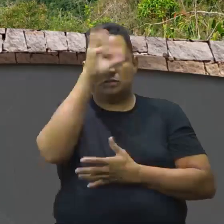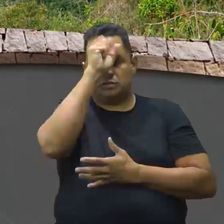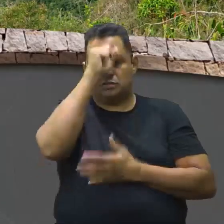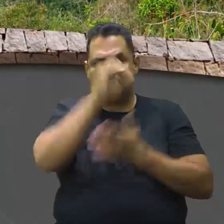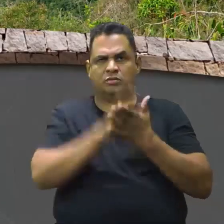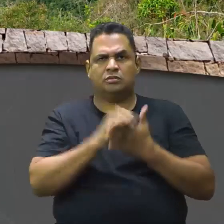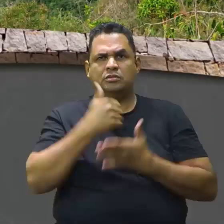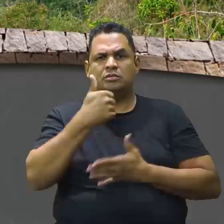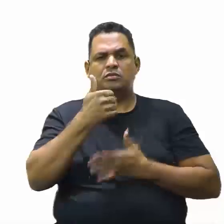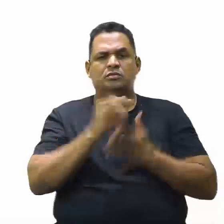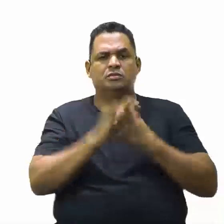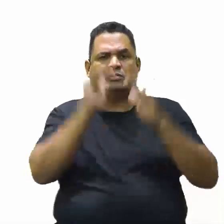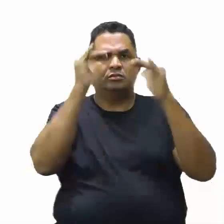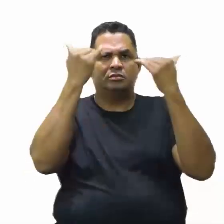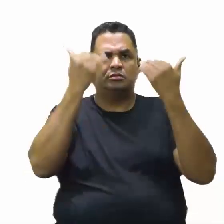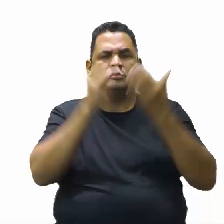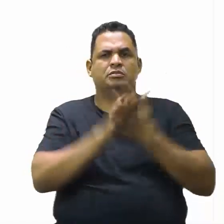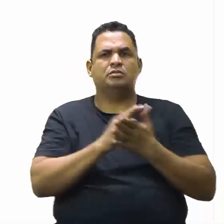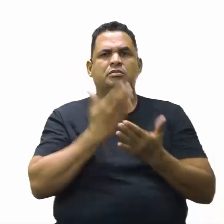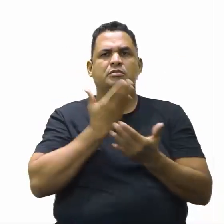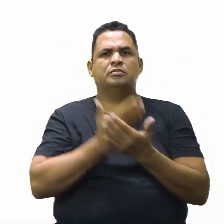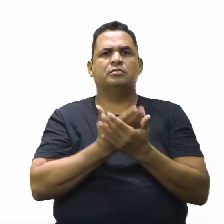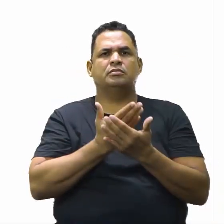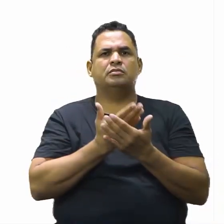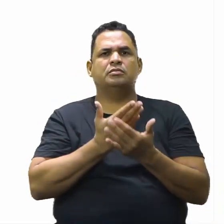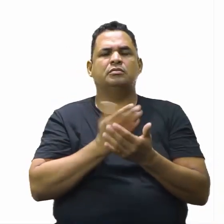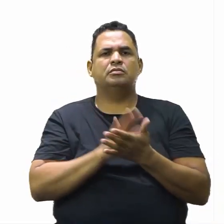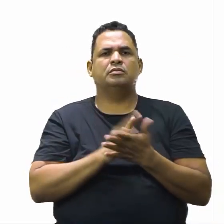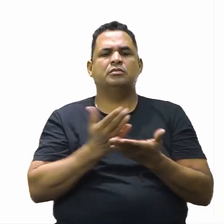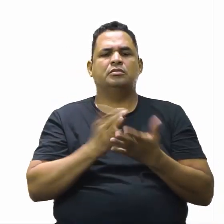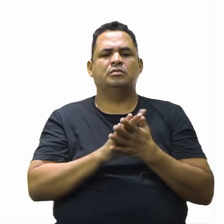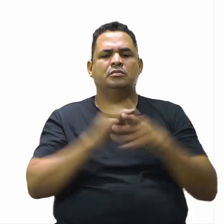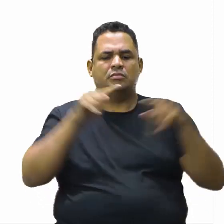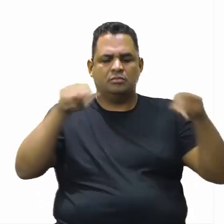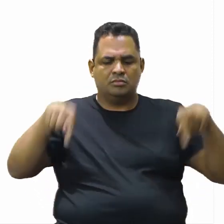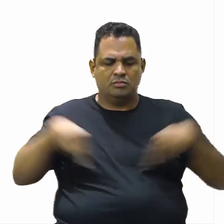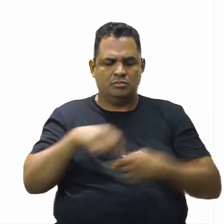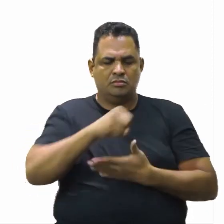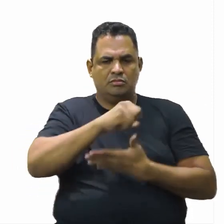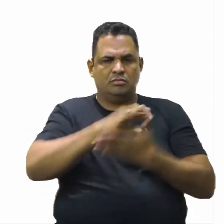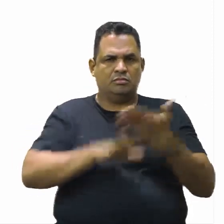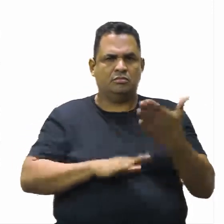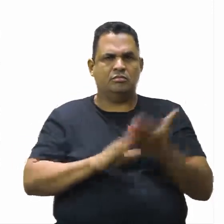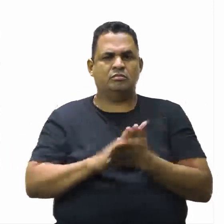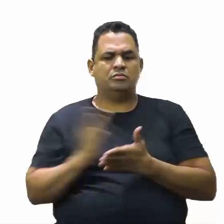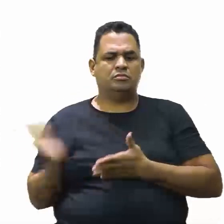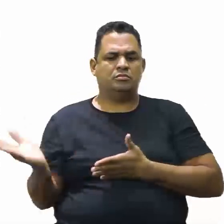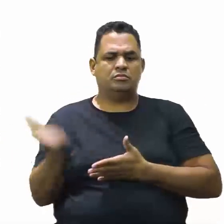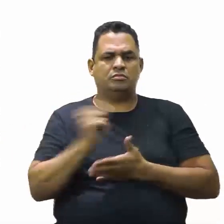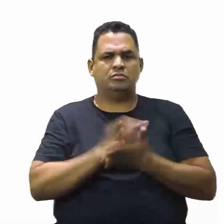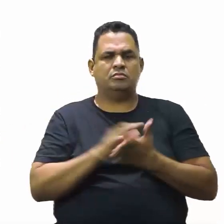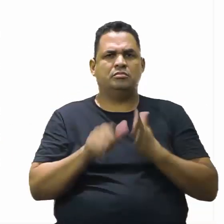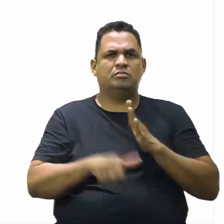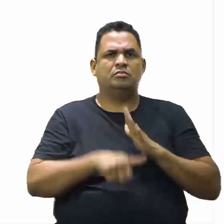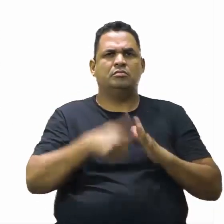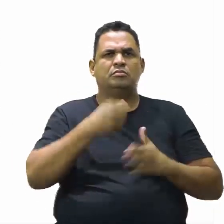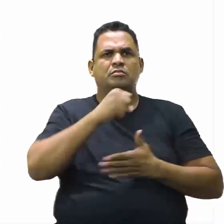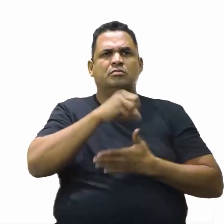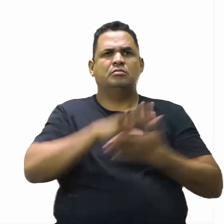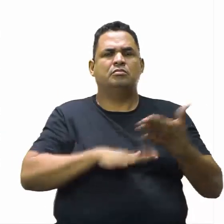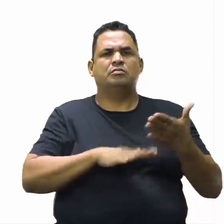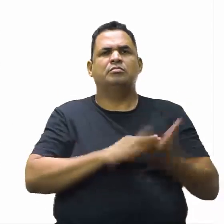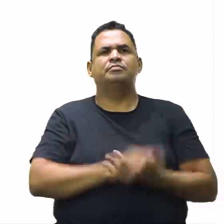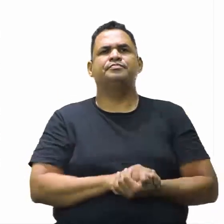Beleza? Então, de olho na tela para a nossa atividade de sala e vamos aí para a nossa primeira